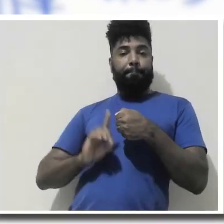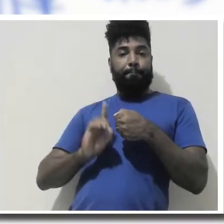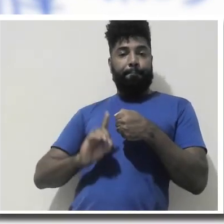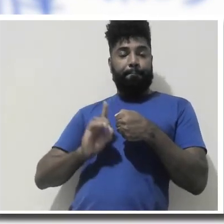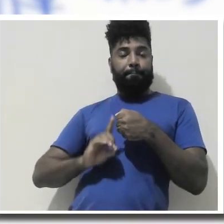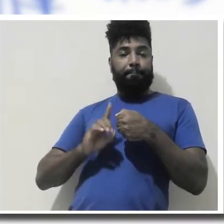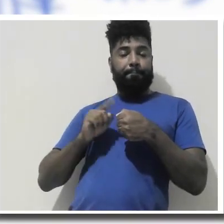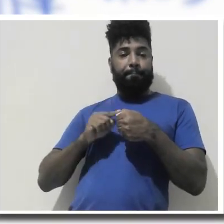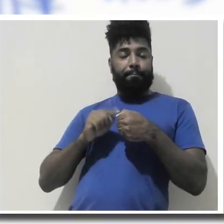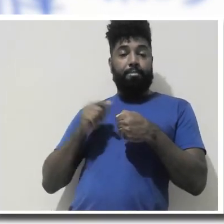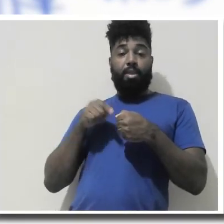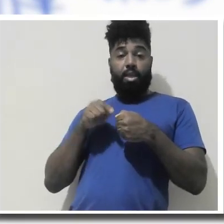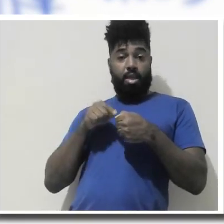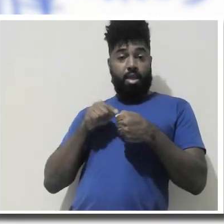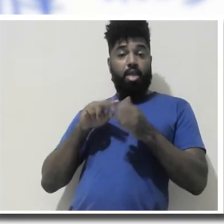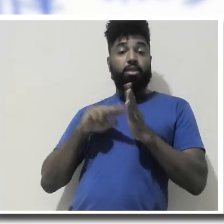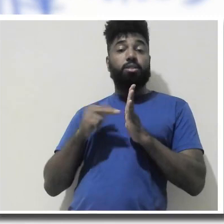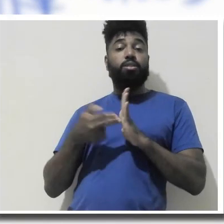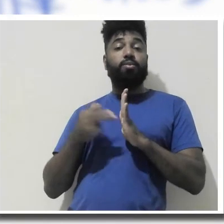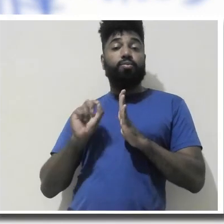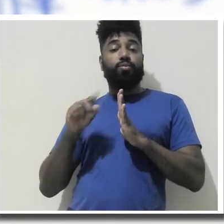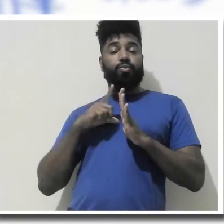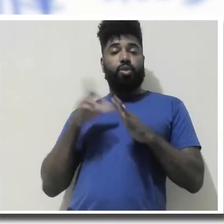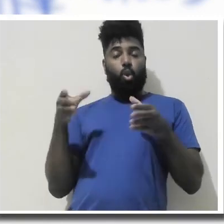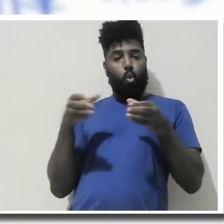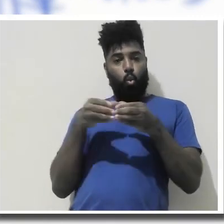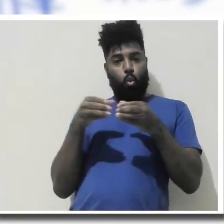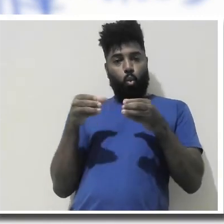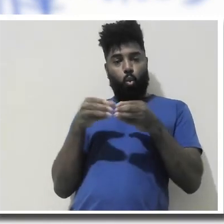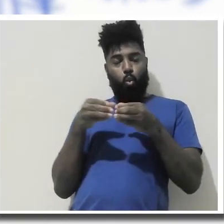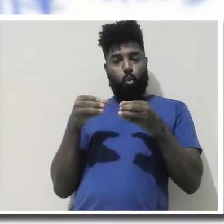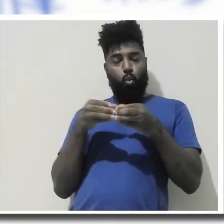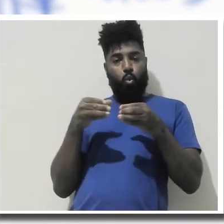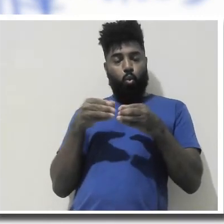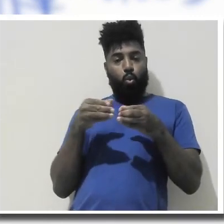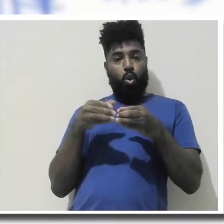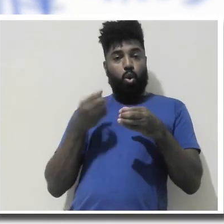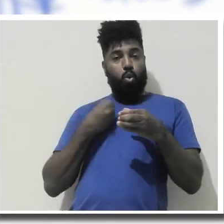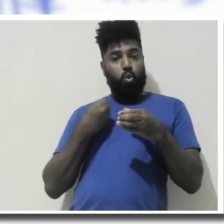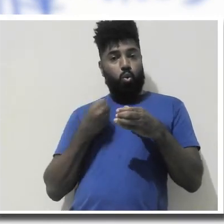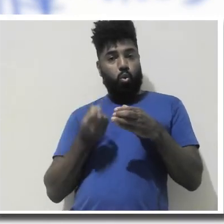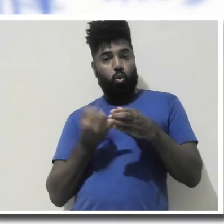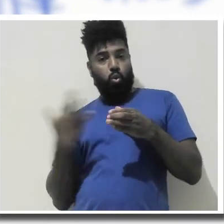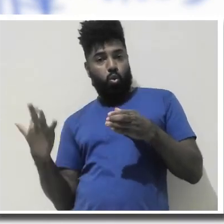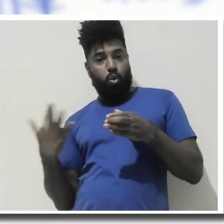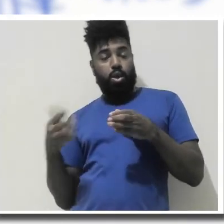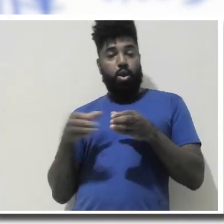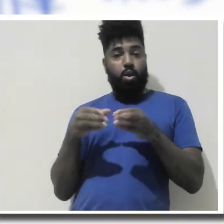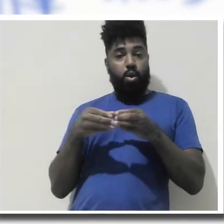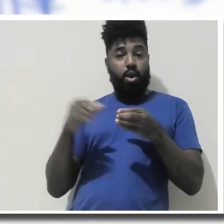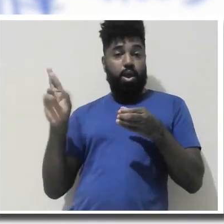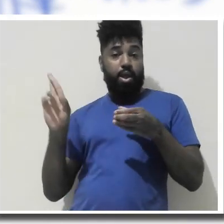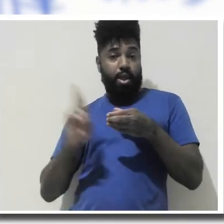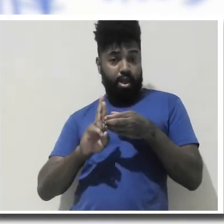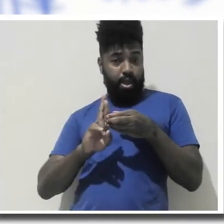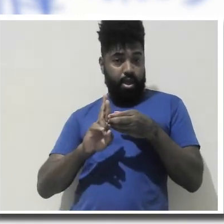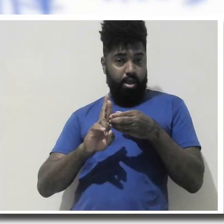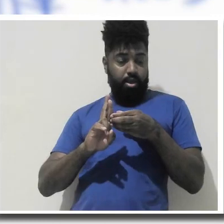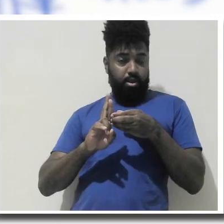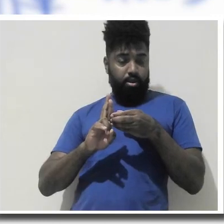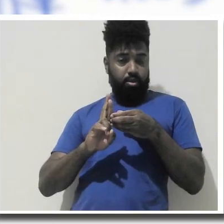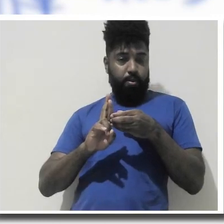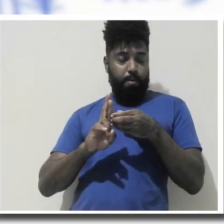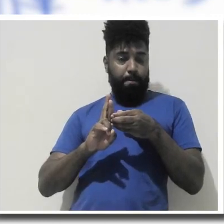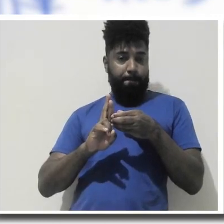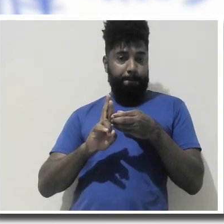estou representando o conjunto dos números reais